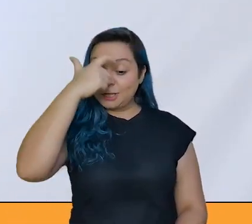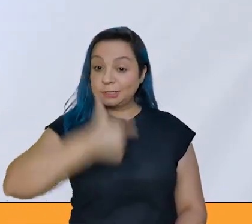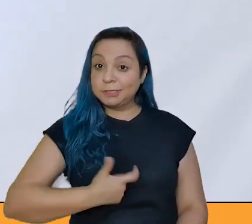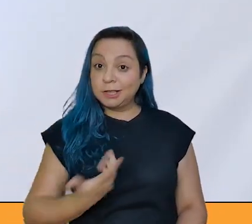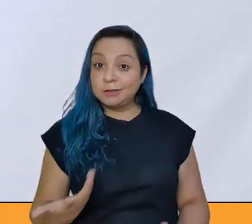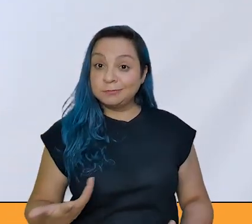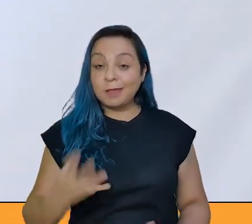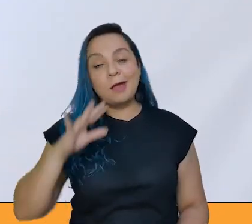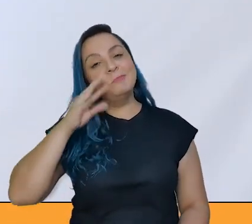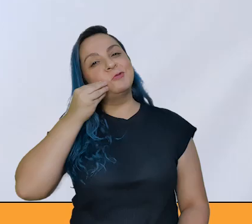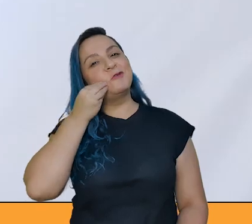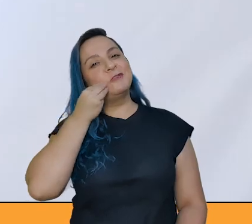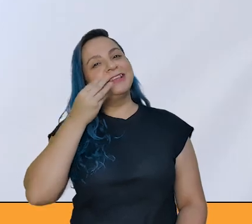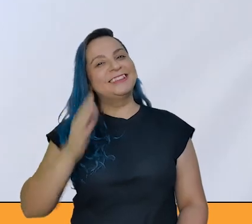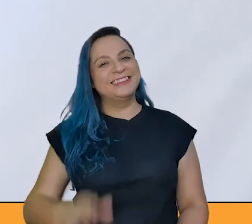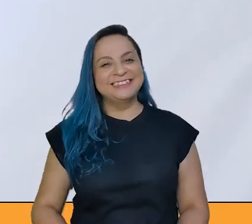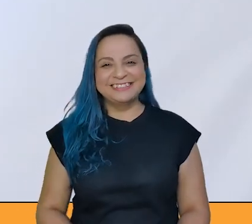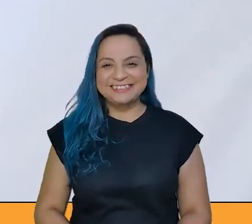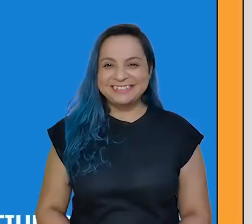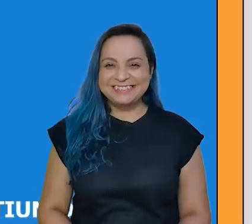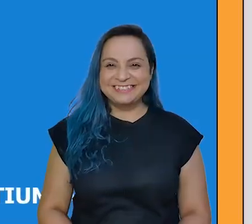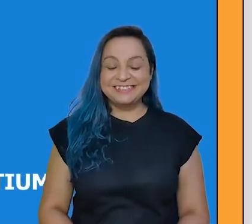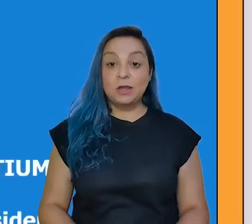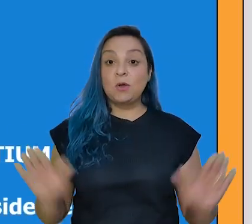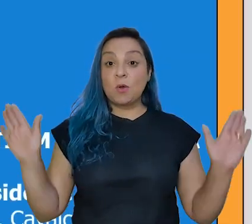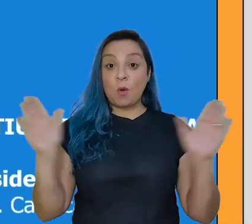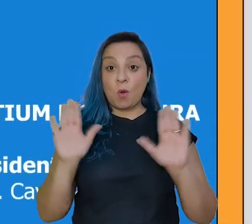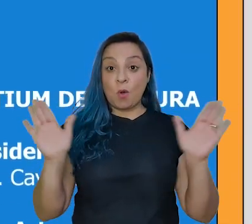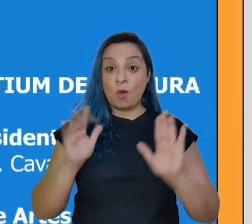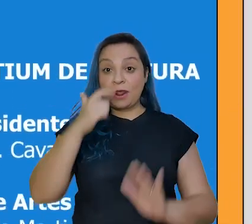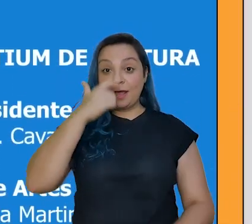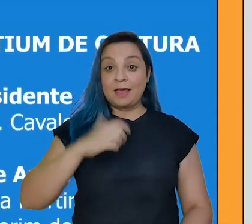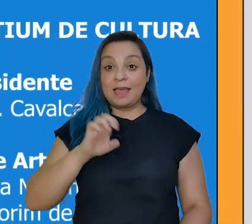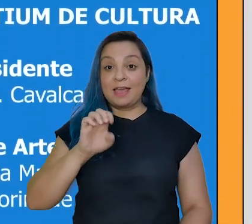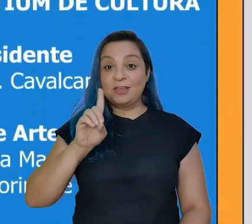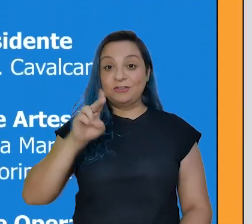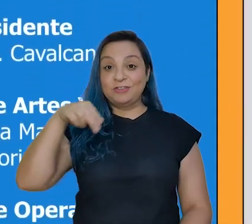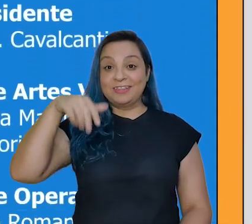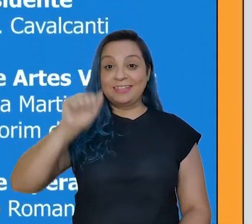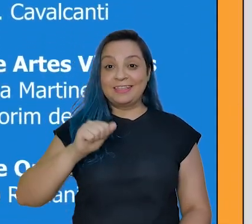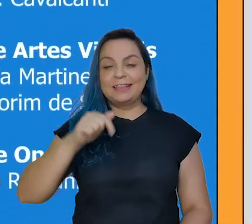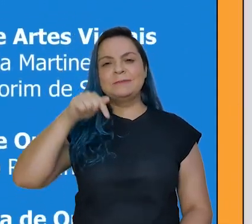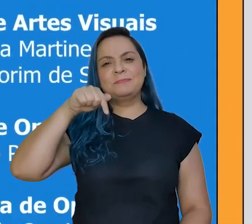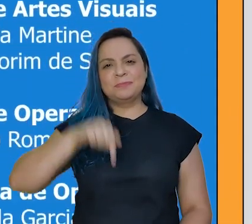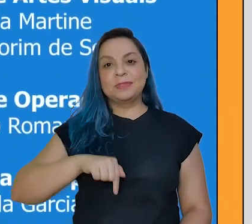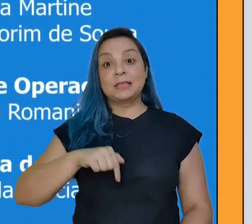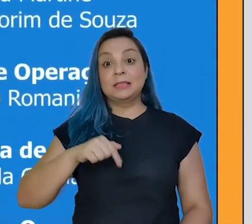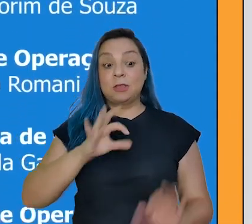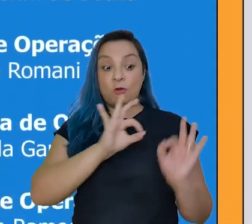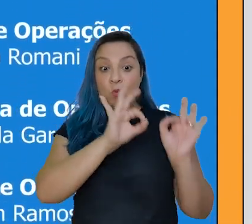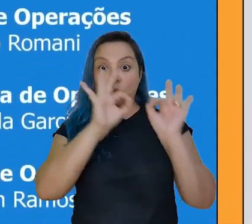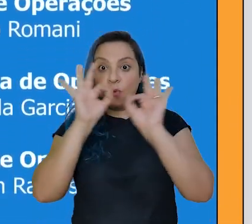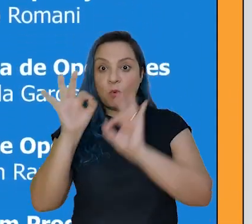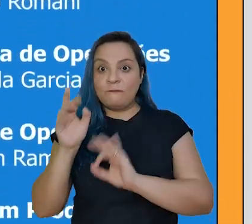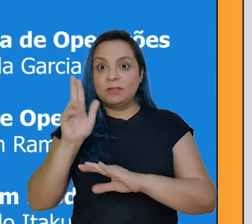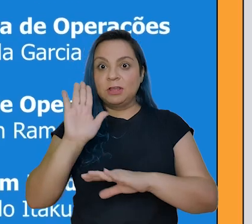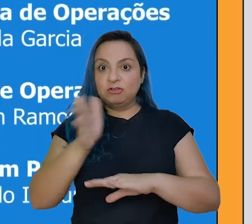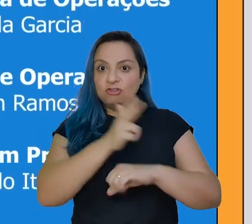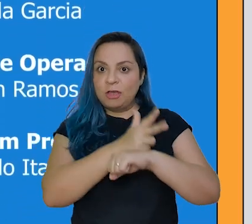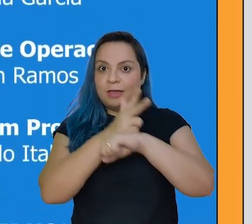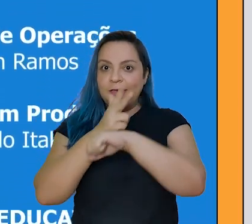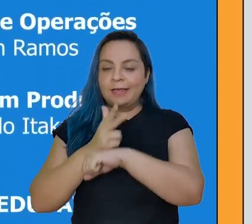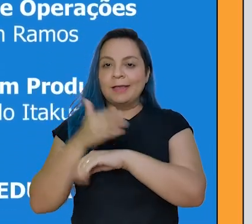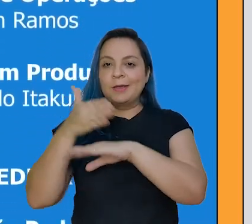conhecê-la, aproveitem. À esquerda, Olá, mulher de pele clara com cabelos pretos e lisos. À direita, créditos. Faz parte